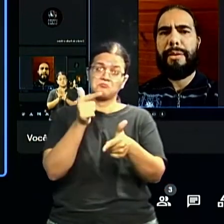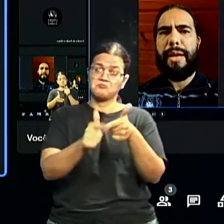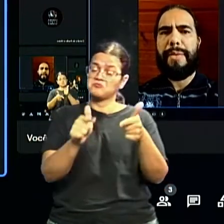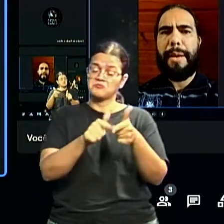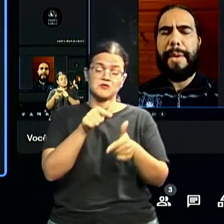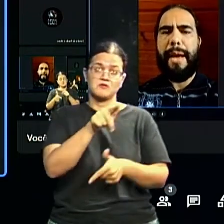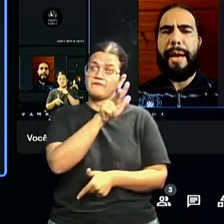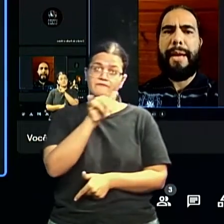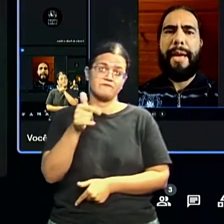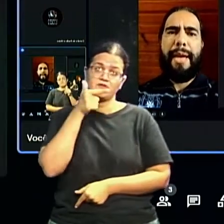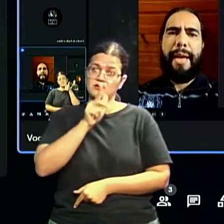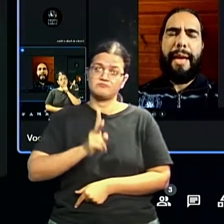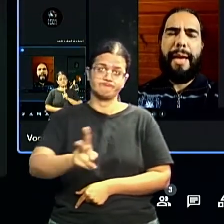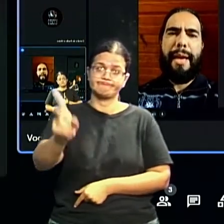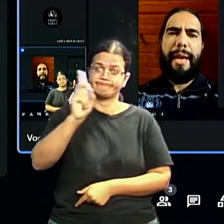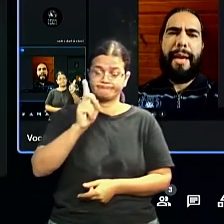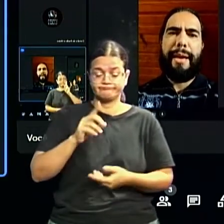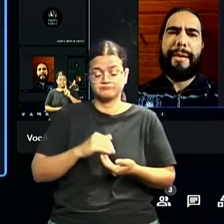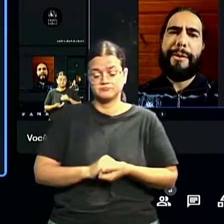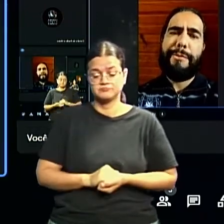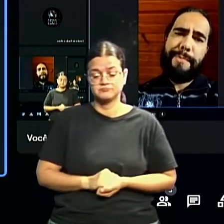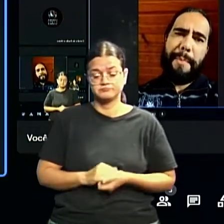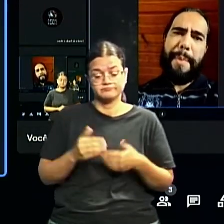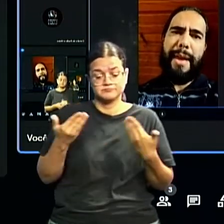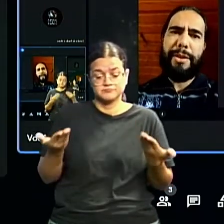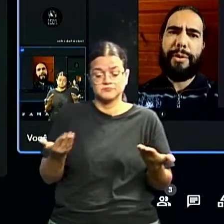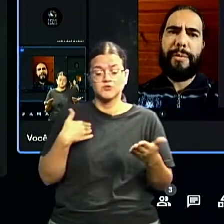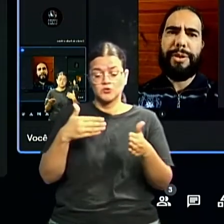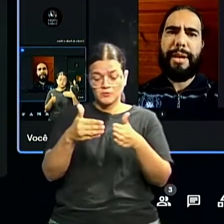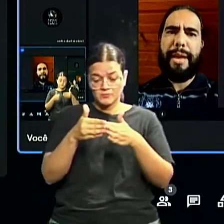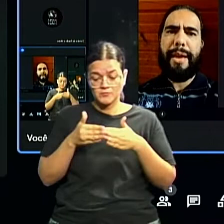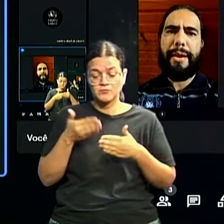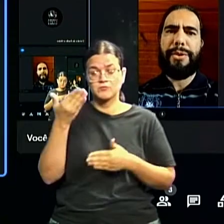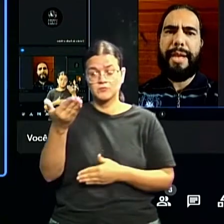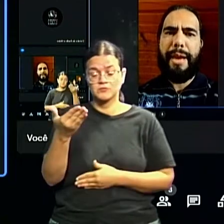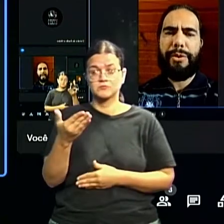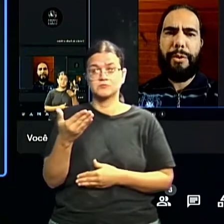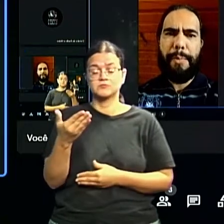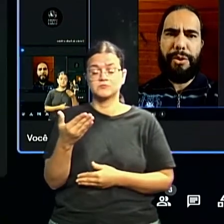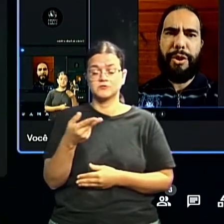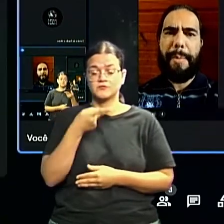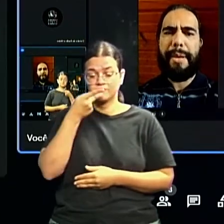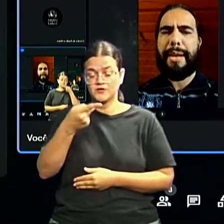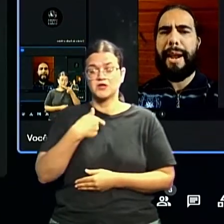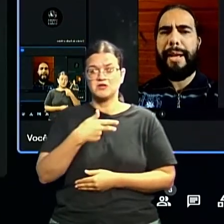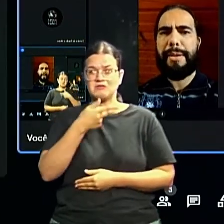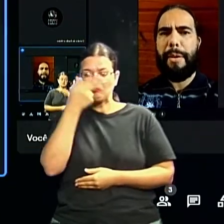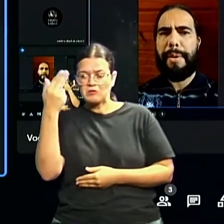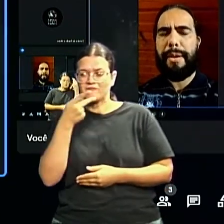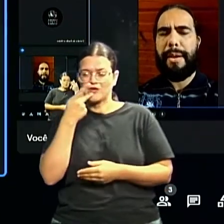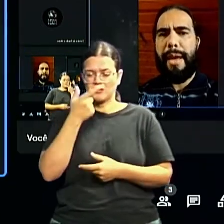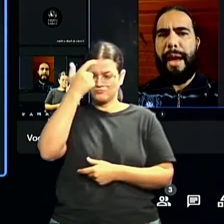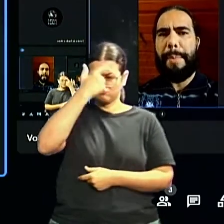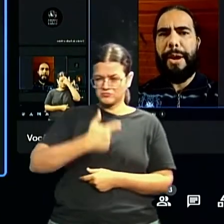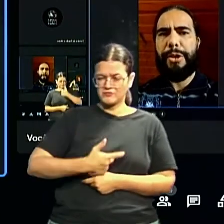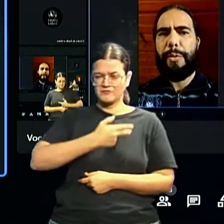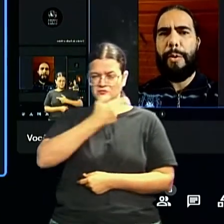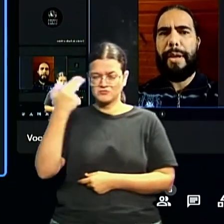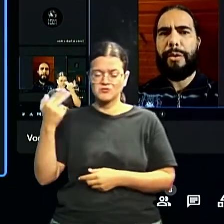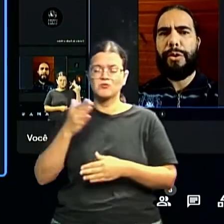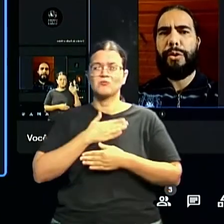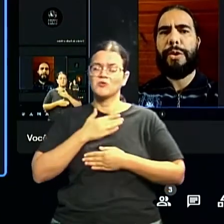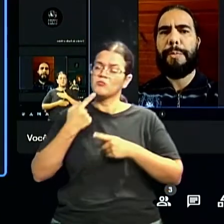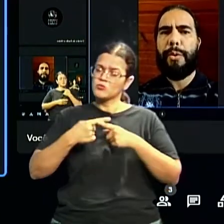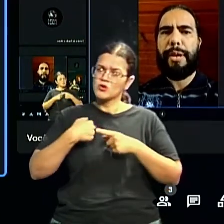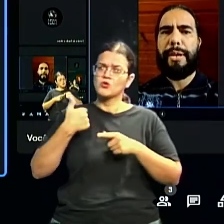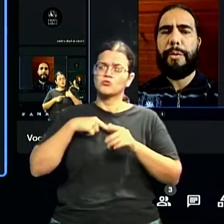e não deve encaminhar. Então, peço que você reconsidere o seu posicionamento em relação a mim, a partir